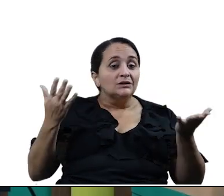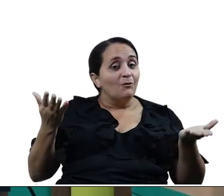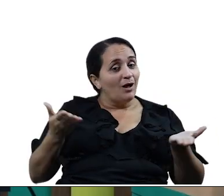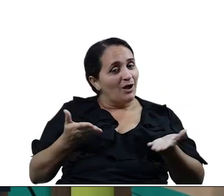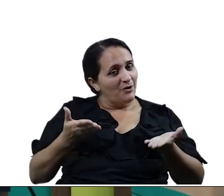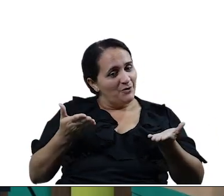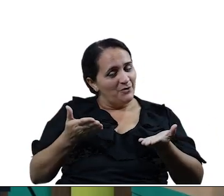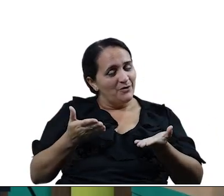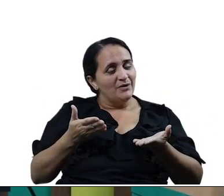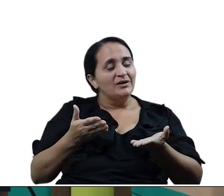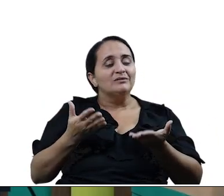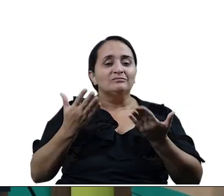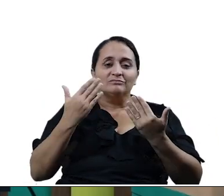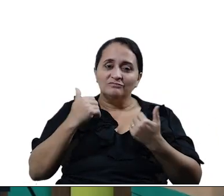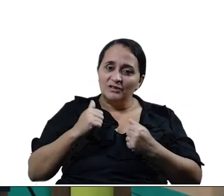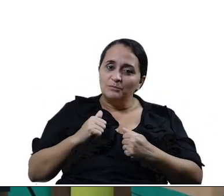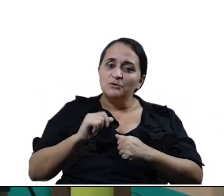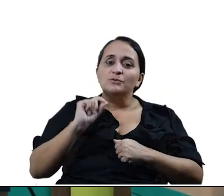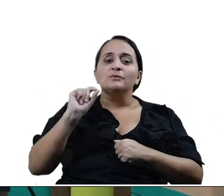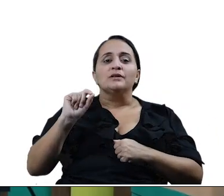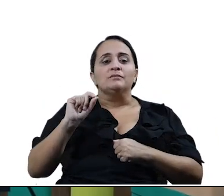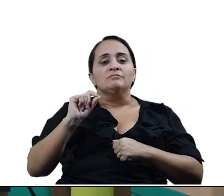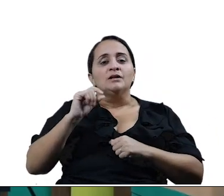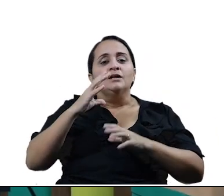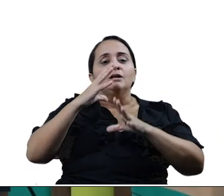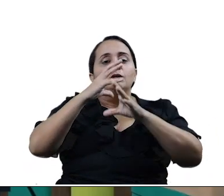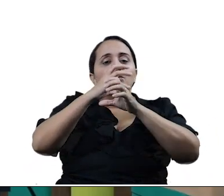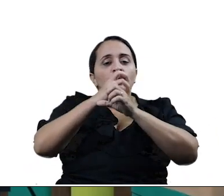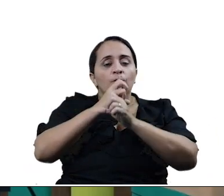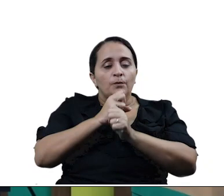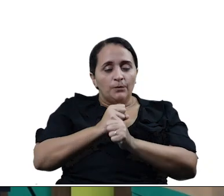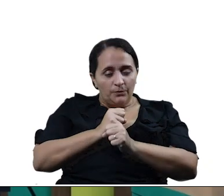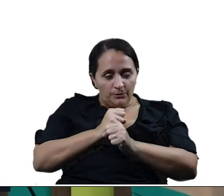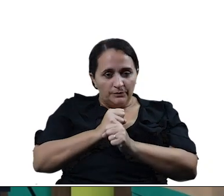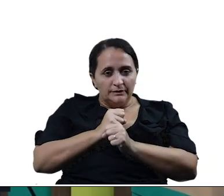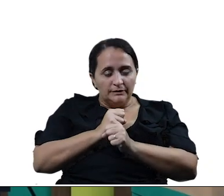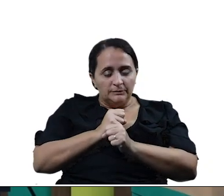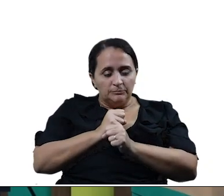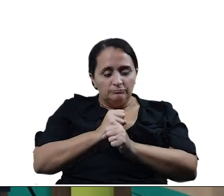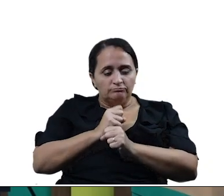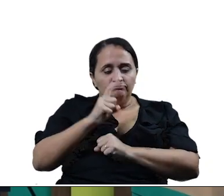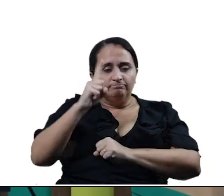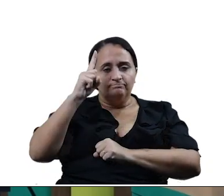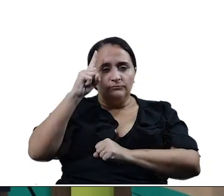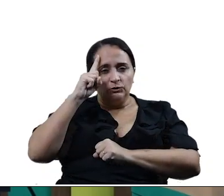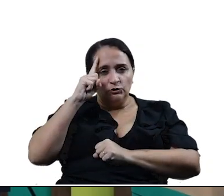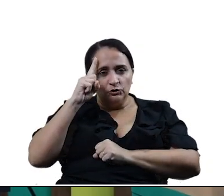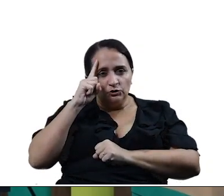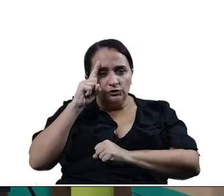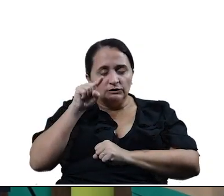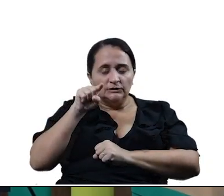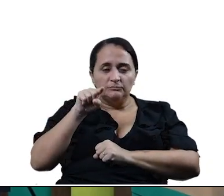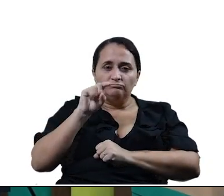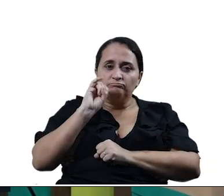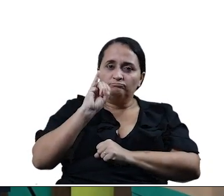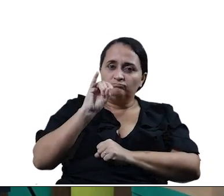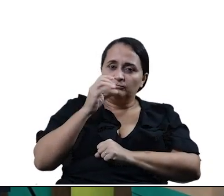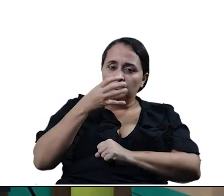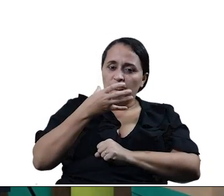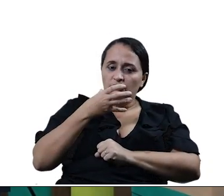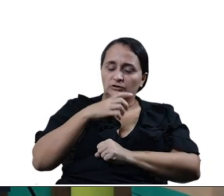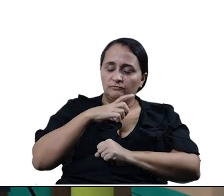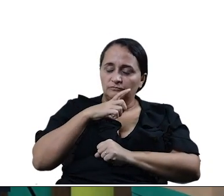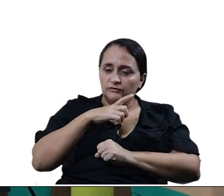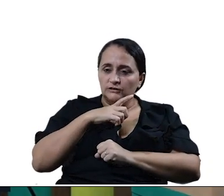contas, certo? Como vai fazer essas contas? No dia a dia, se você estivesse organizando o seu cofrinho, as